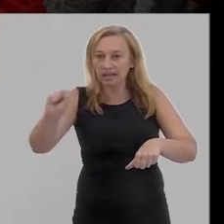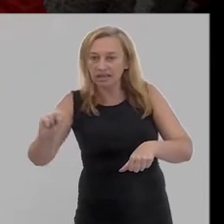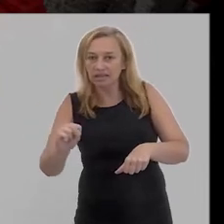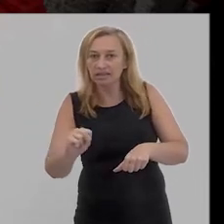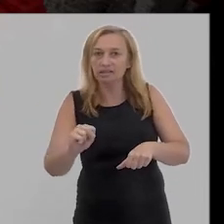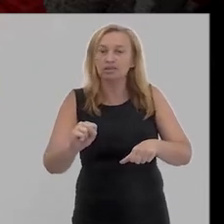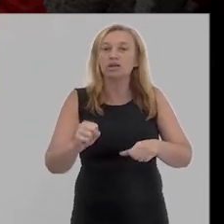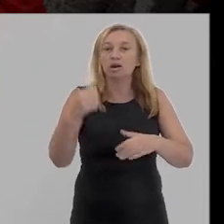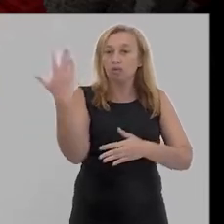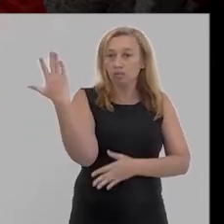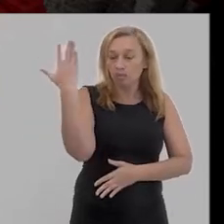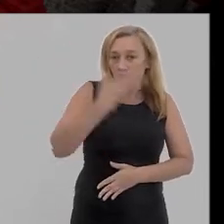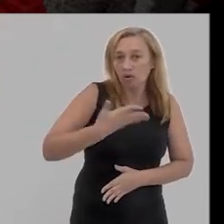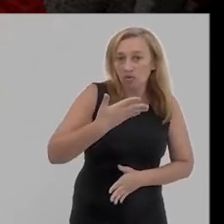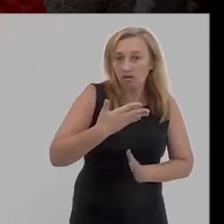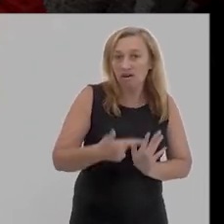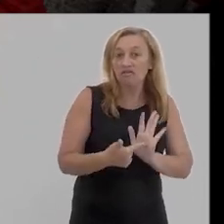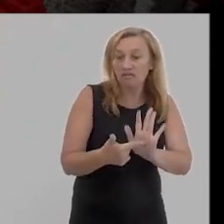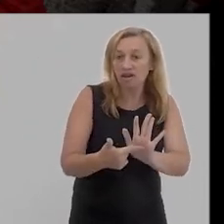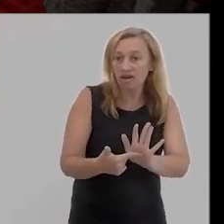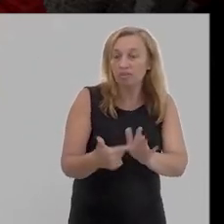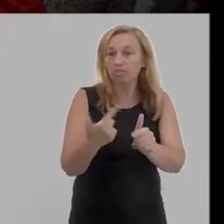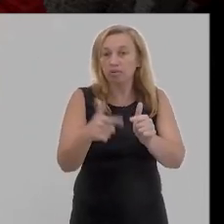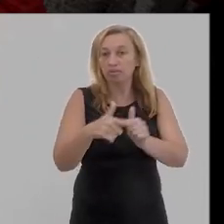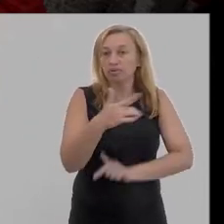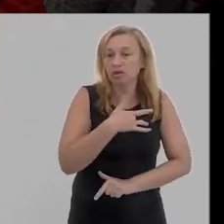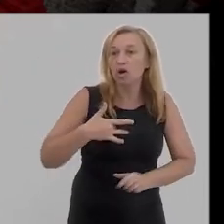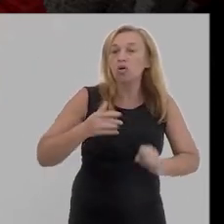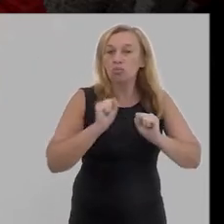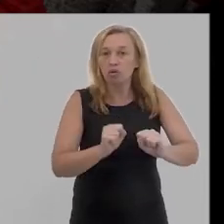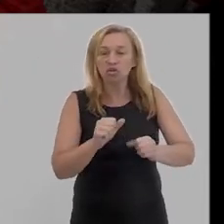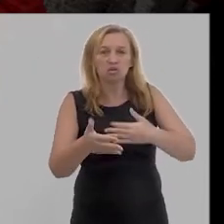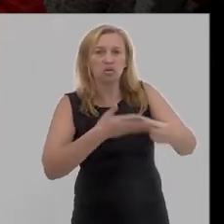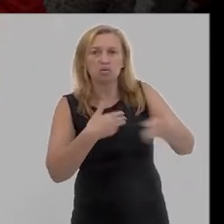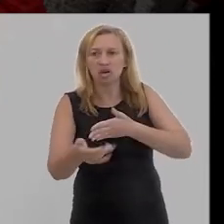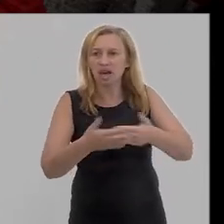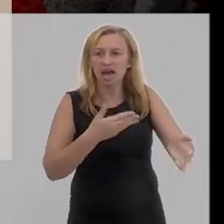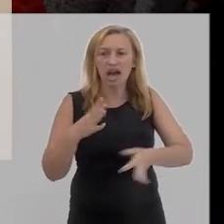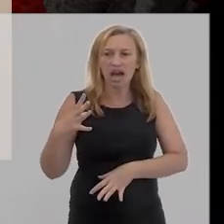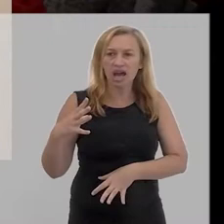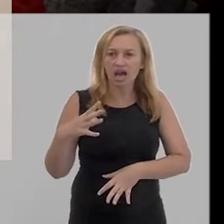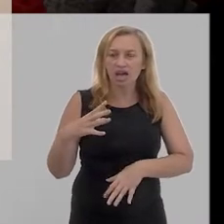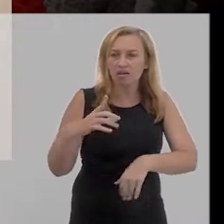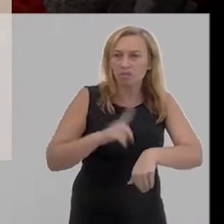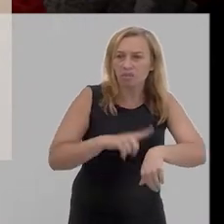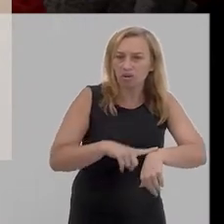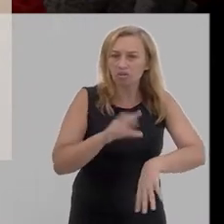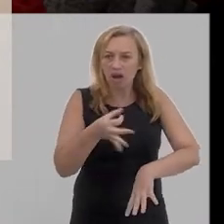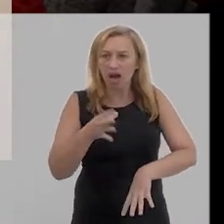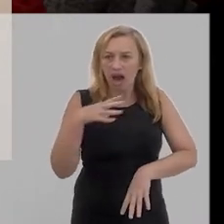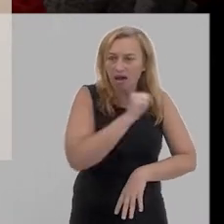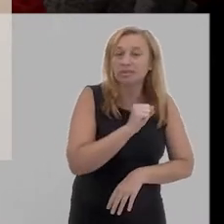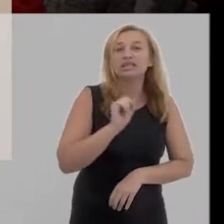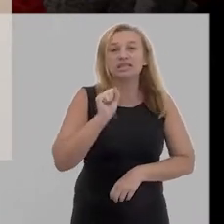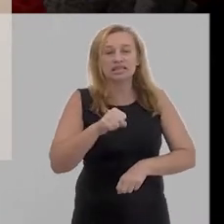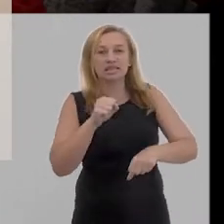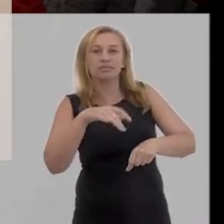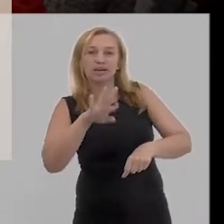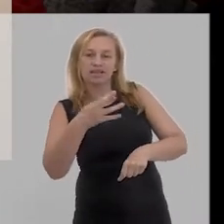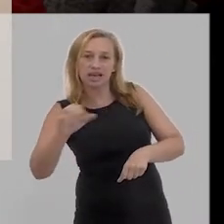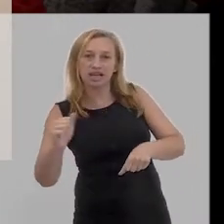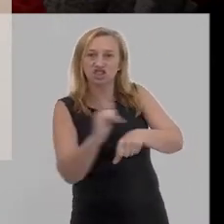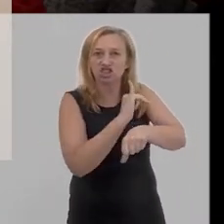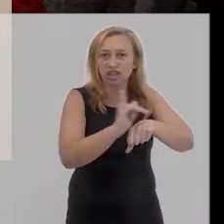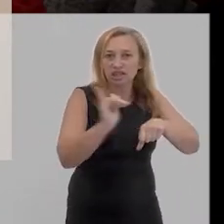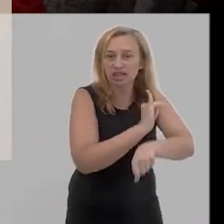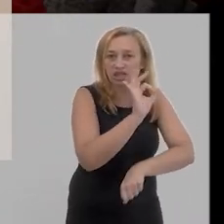um laudo que comprove a condição de saúde, podem ser vacinadas a qualquer momento? Sim, Marcela, essa foi a estratégia